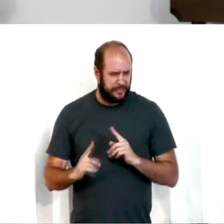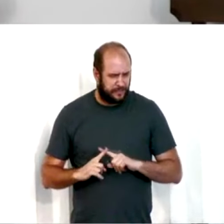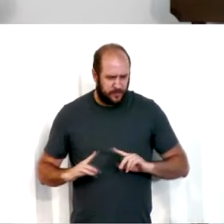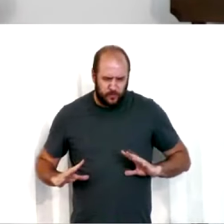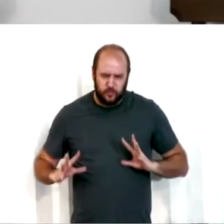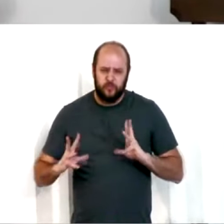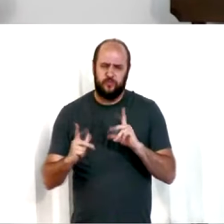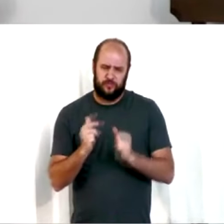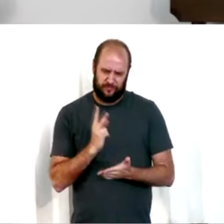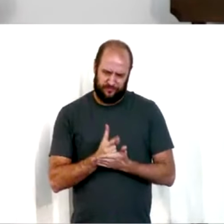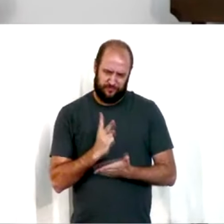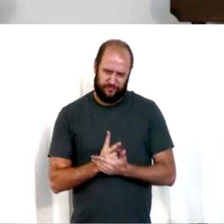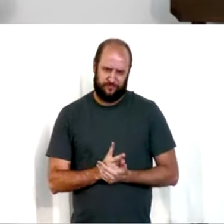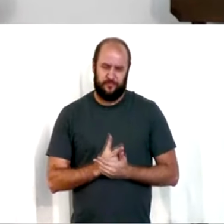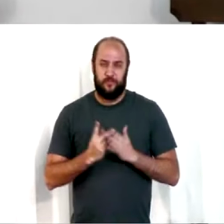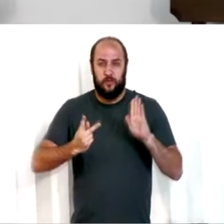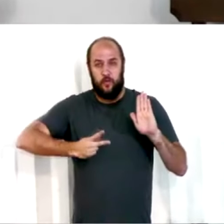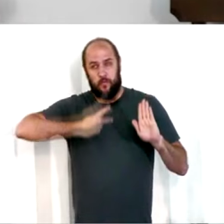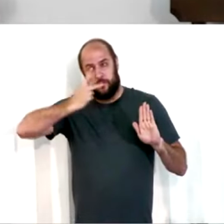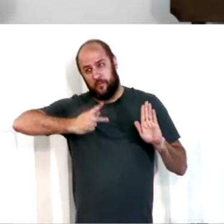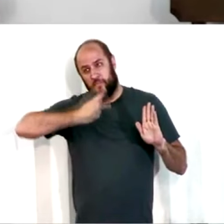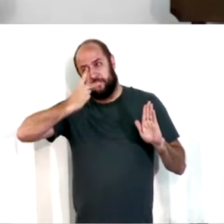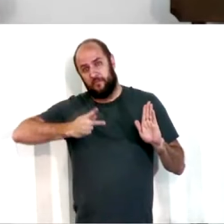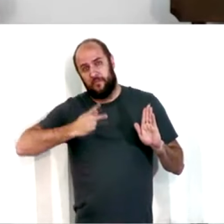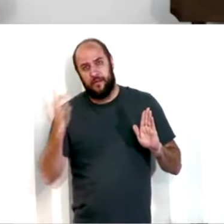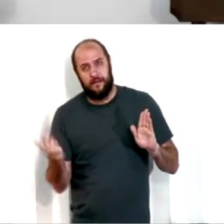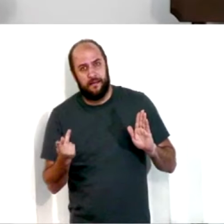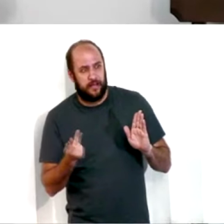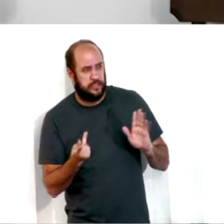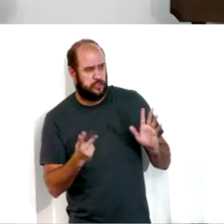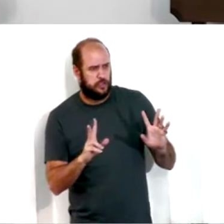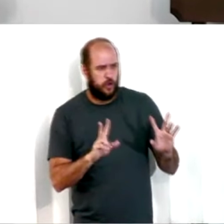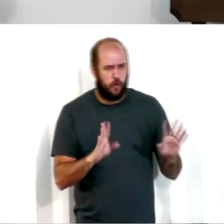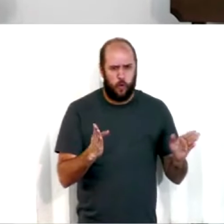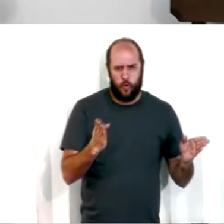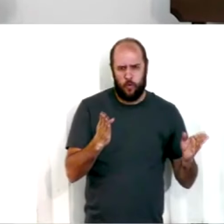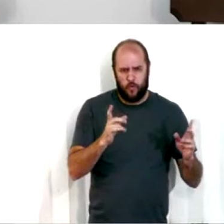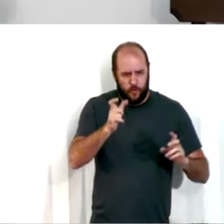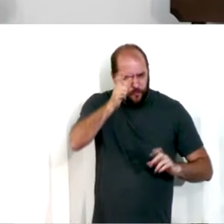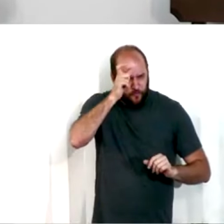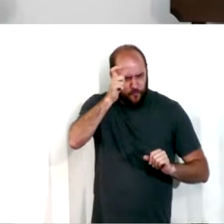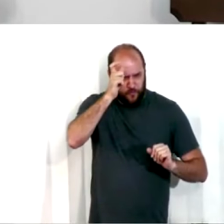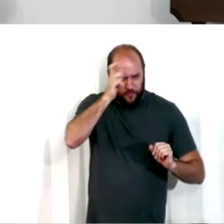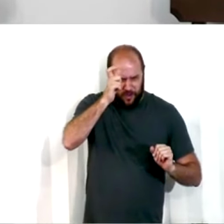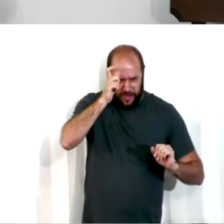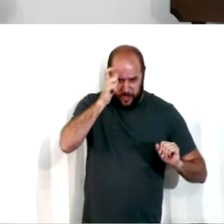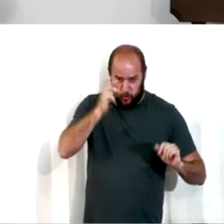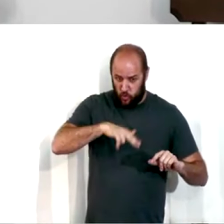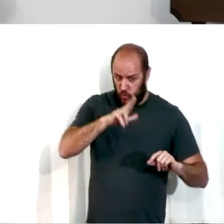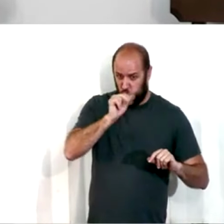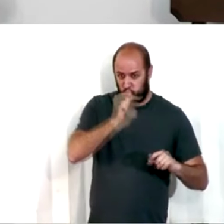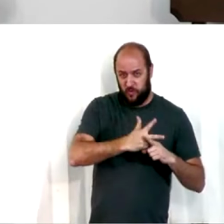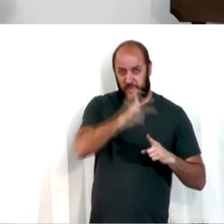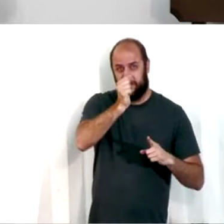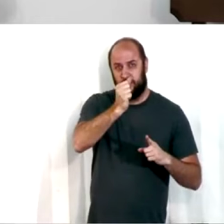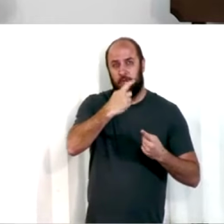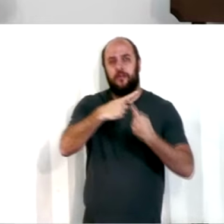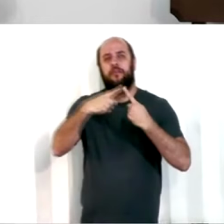assim. A promessa de que as portas do inferno não prevaleceriam contra ela não significa de forma alguma que ela não